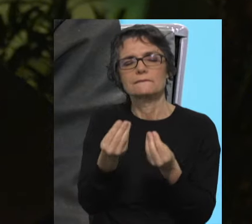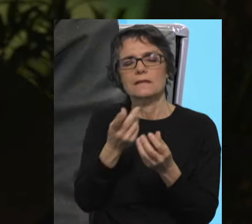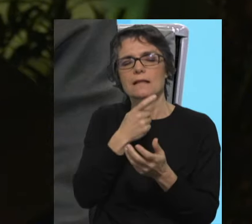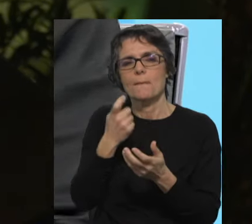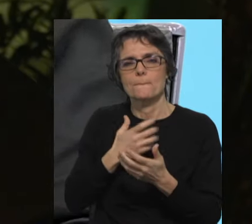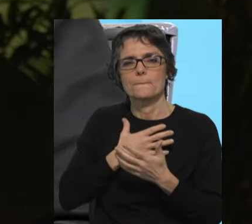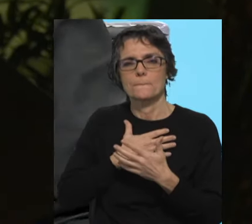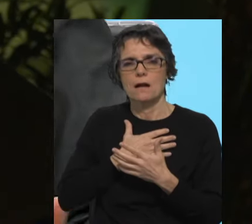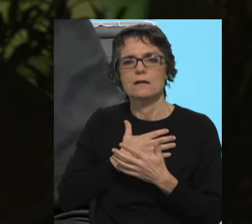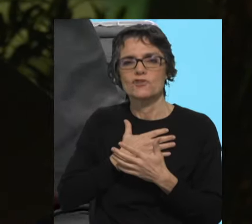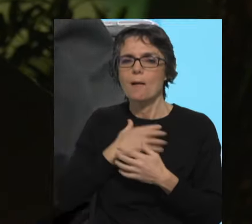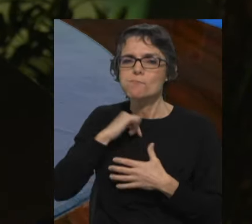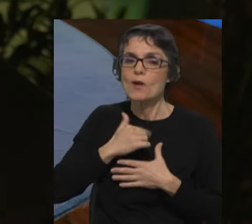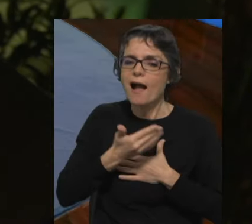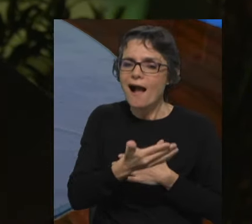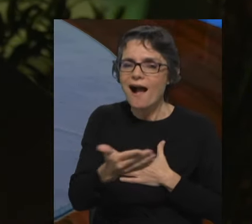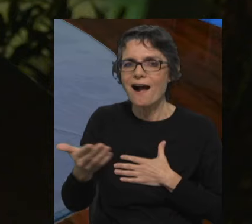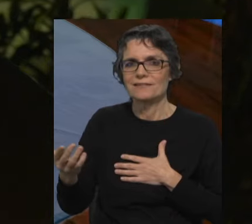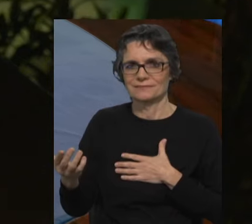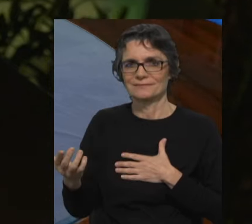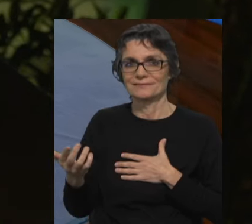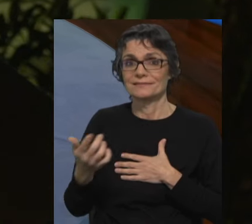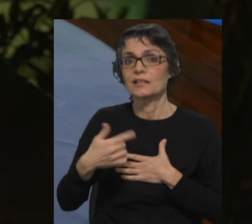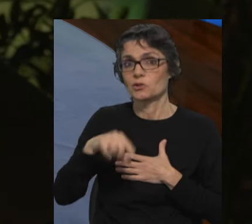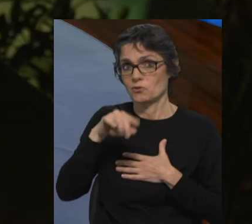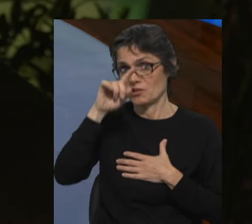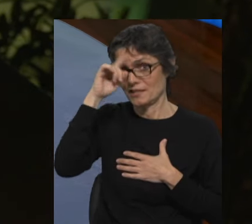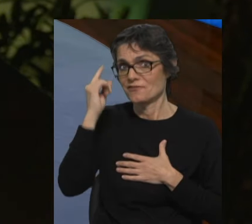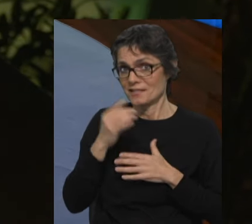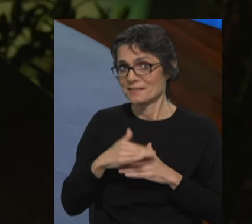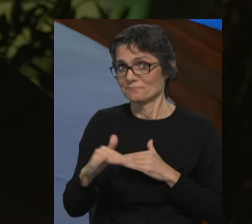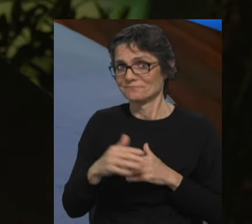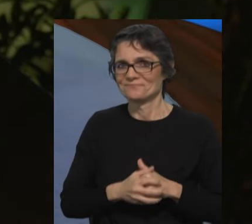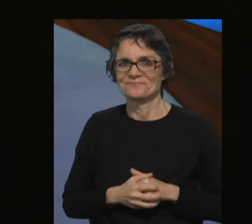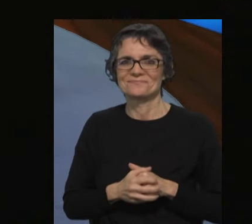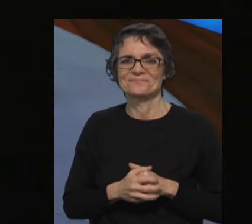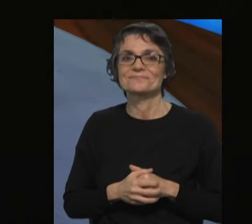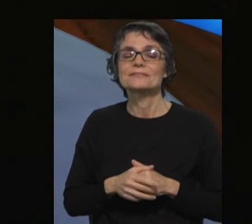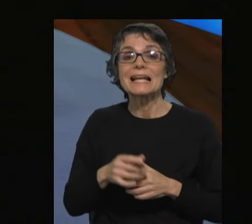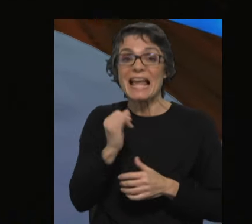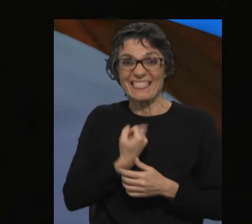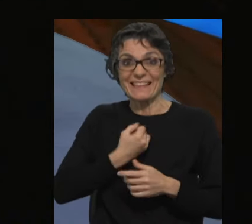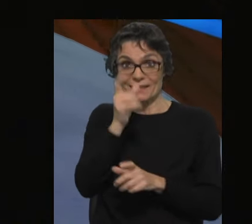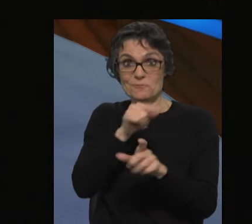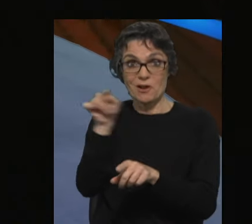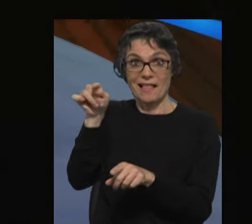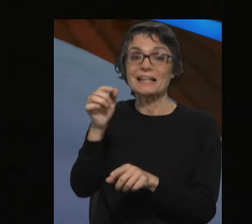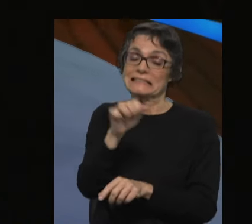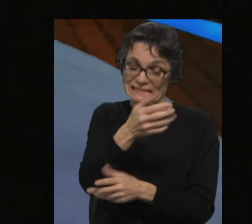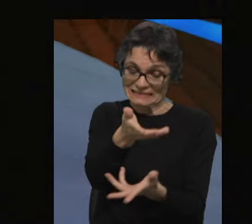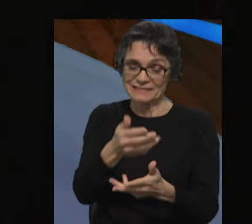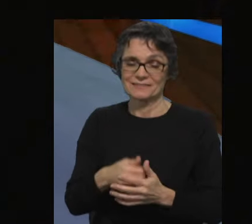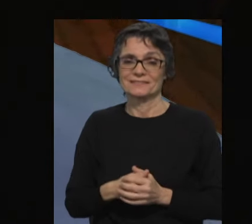interior que ainda hoje conseguimos manter é a própria identidade das pessoas pris e a ao